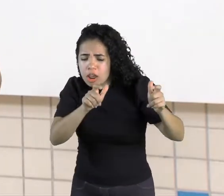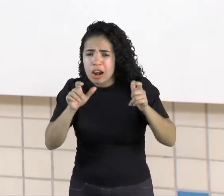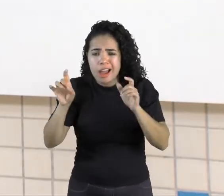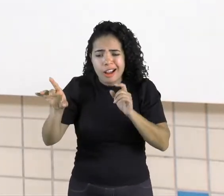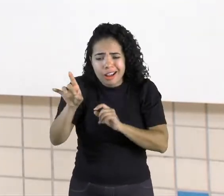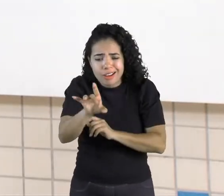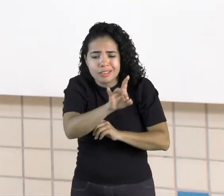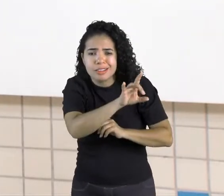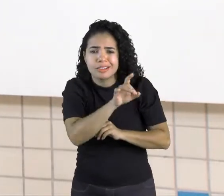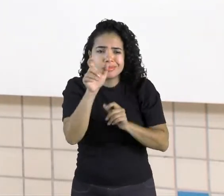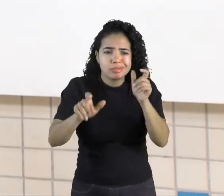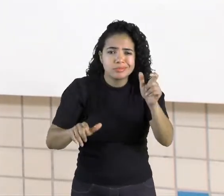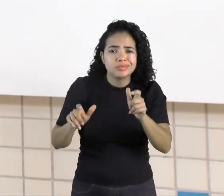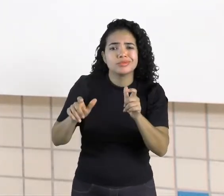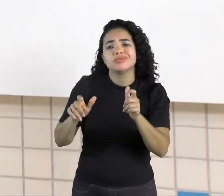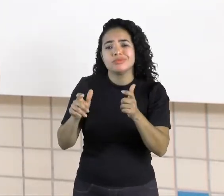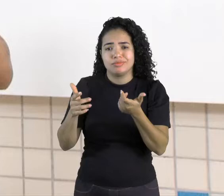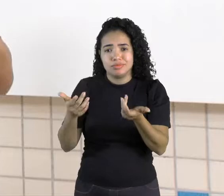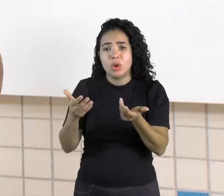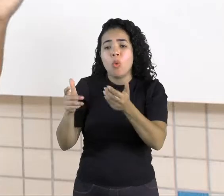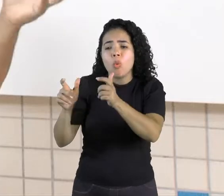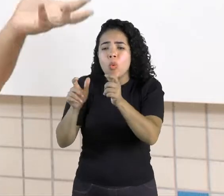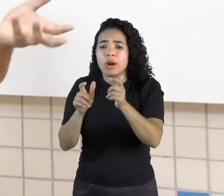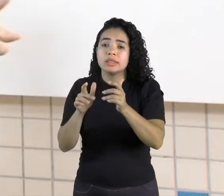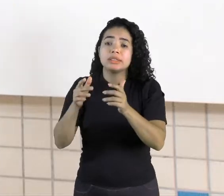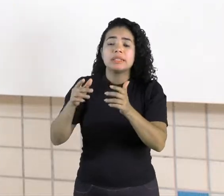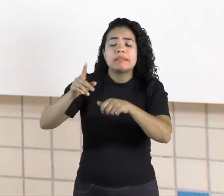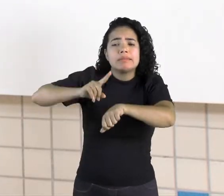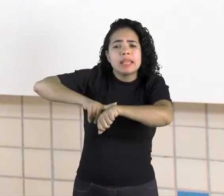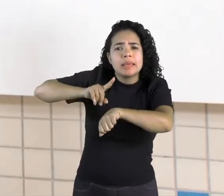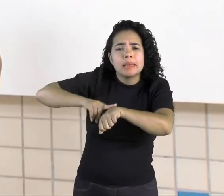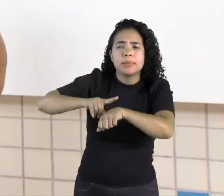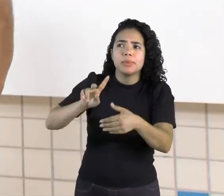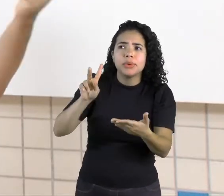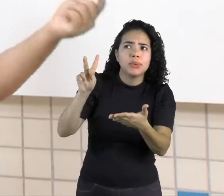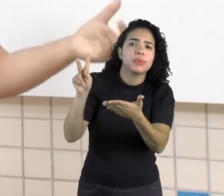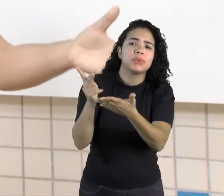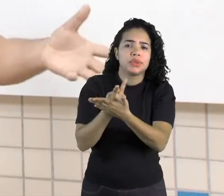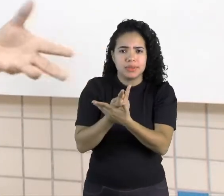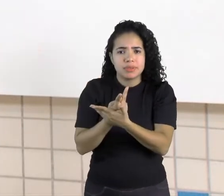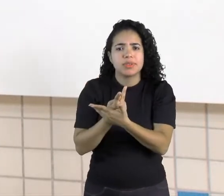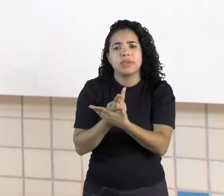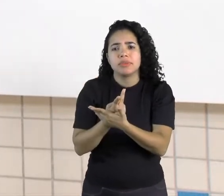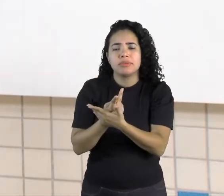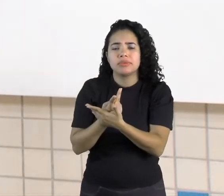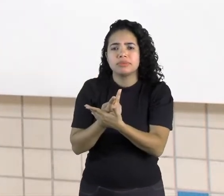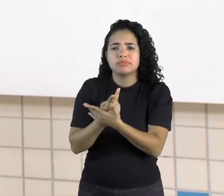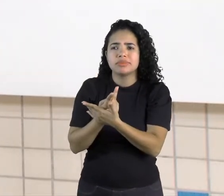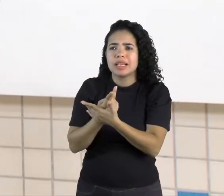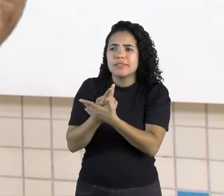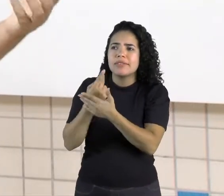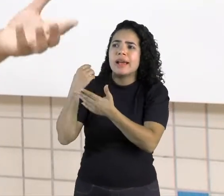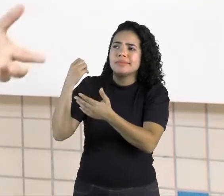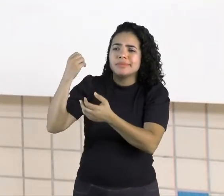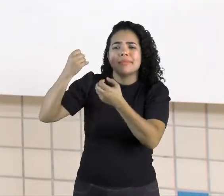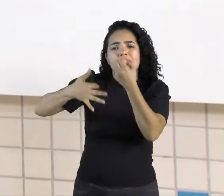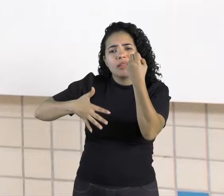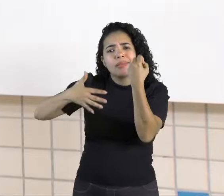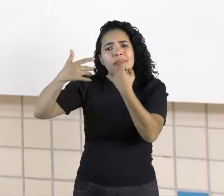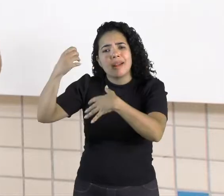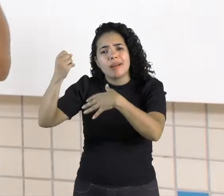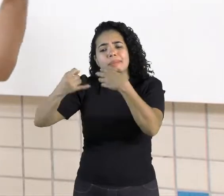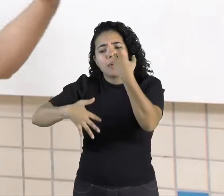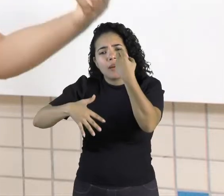o local, não é? Que tempo aconteceu aquilo ali e vai desenrolando aquela